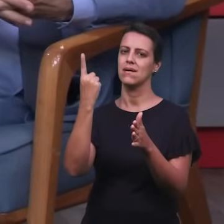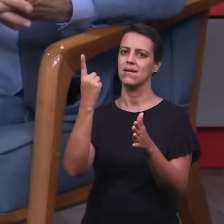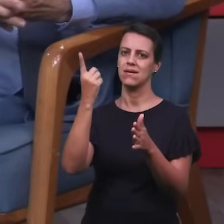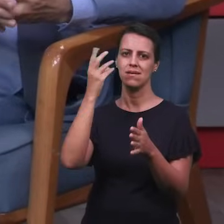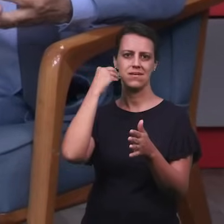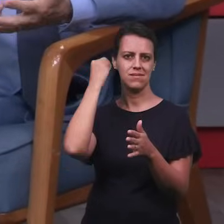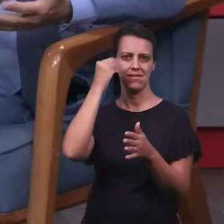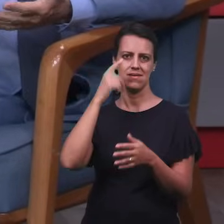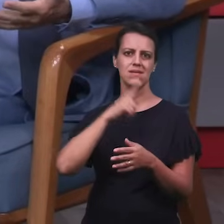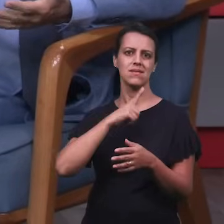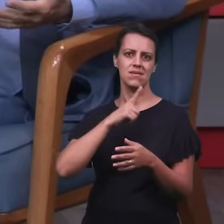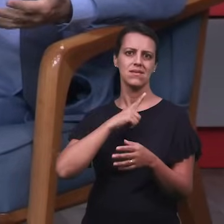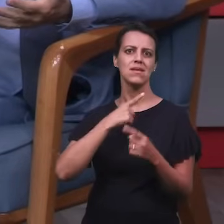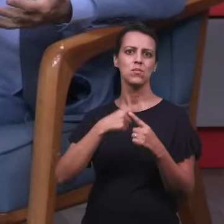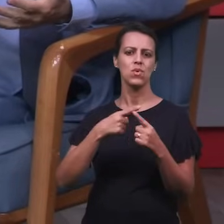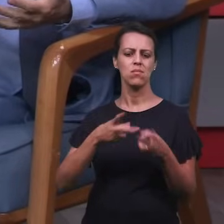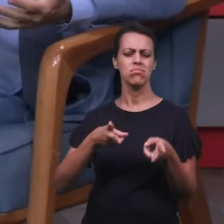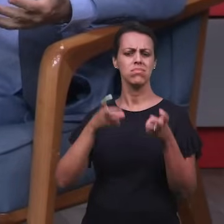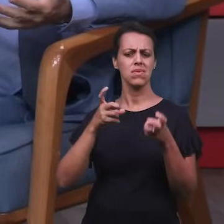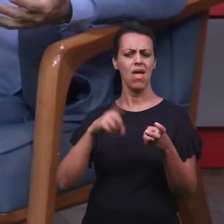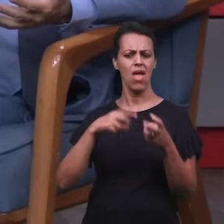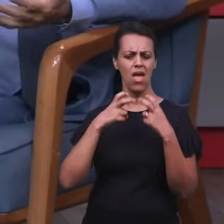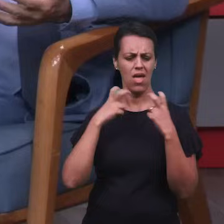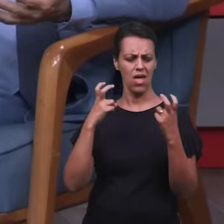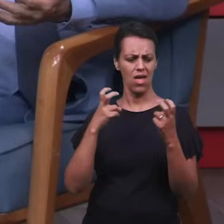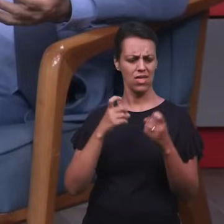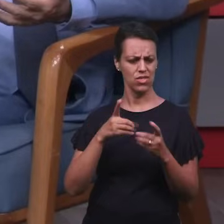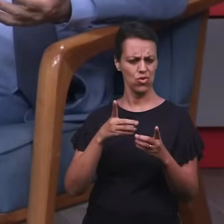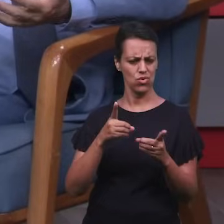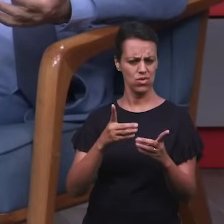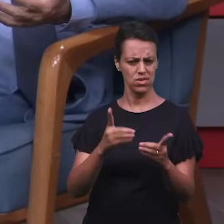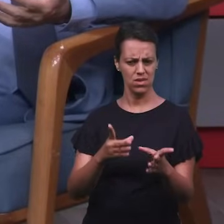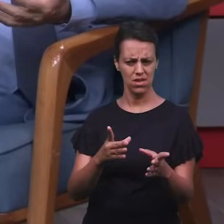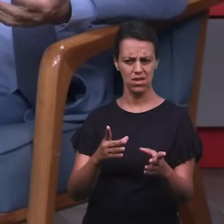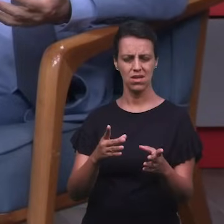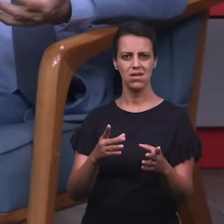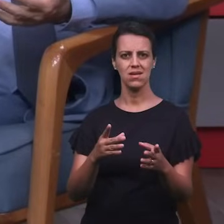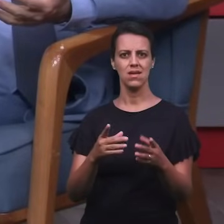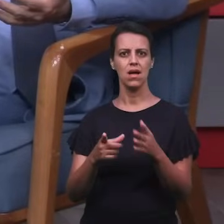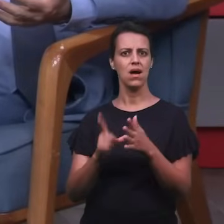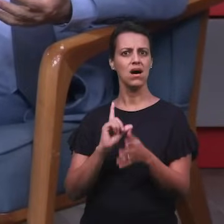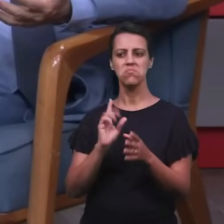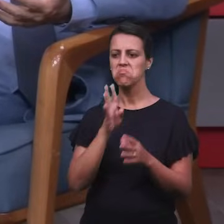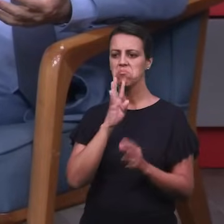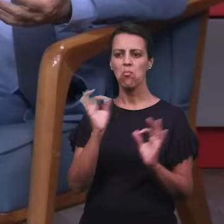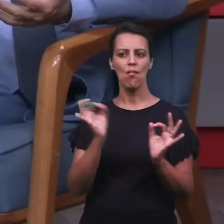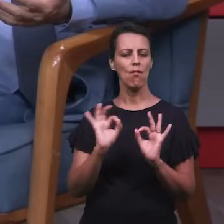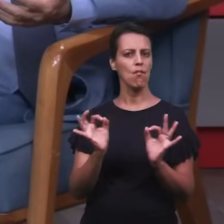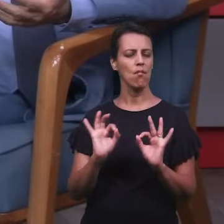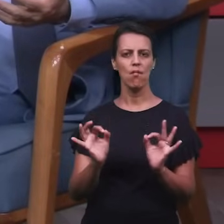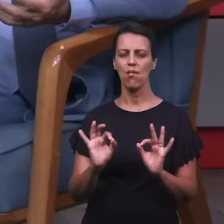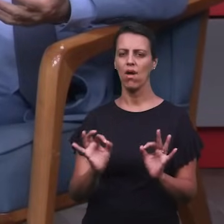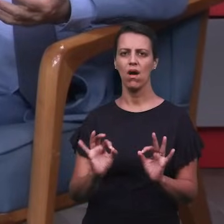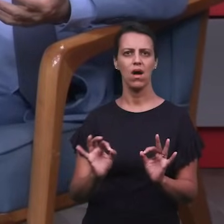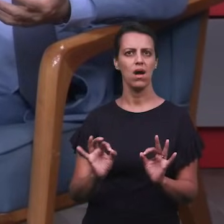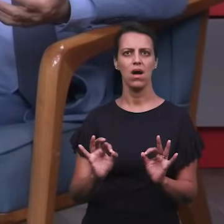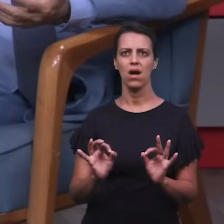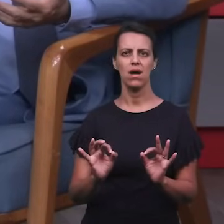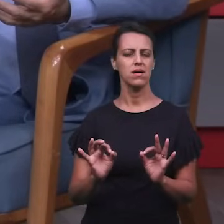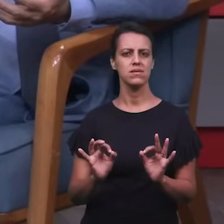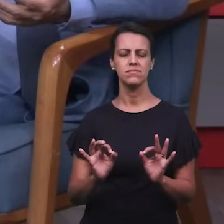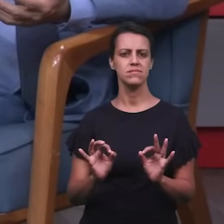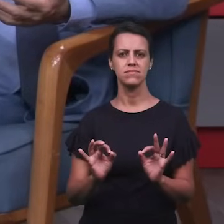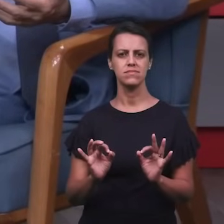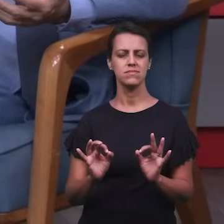experiência nossa do ponto de vista doutrinário, mesmo sem ter um conhecimento pleno daquilo que estava na